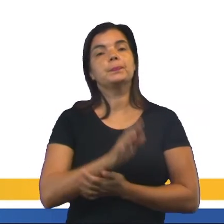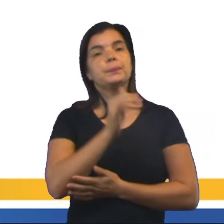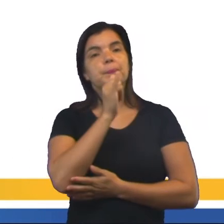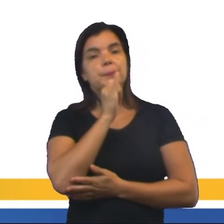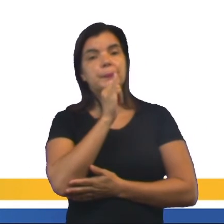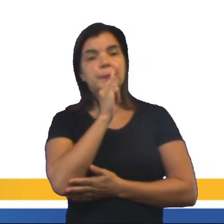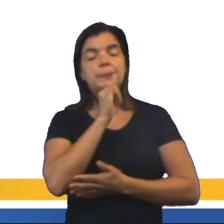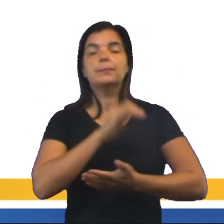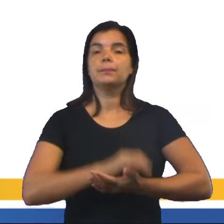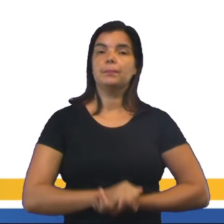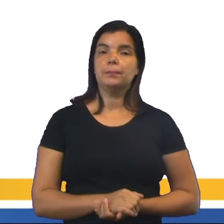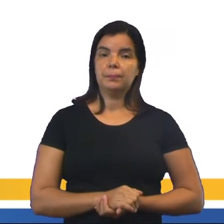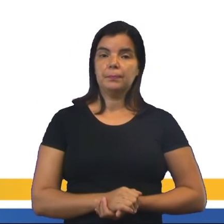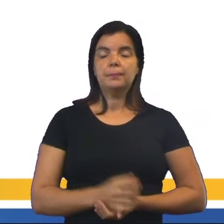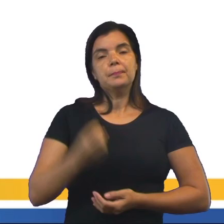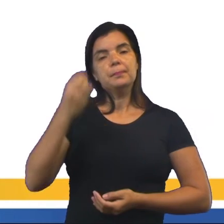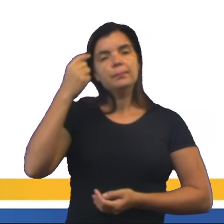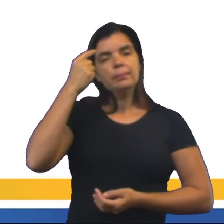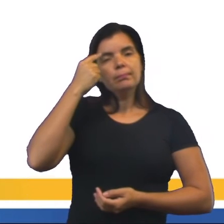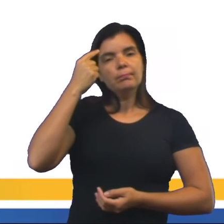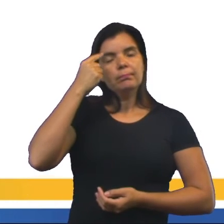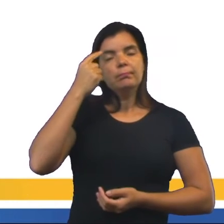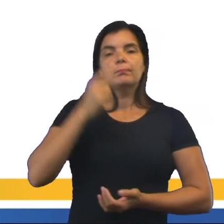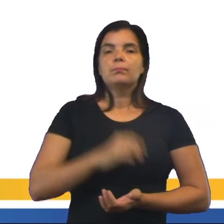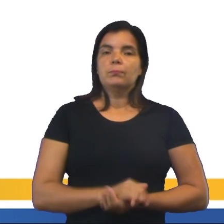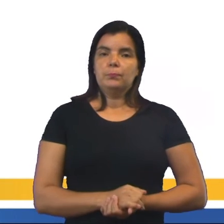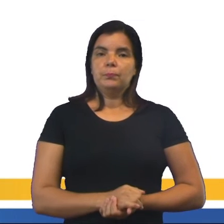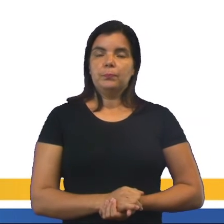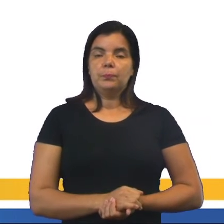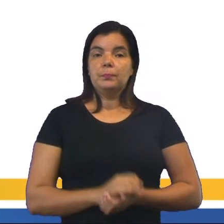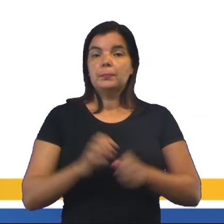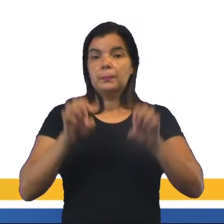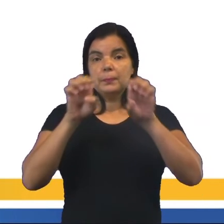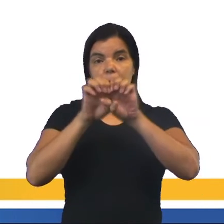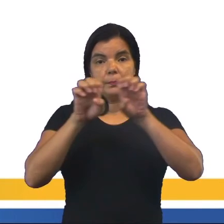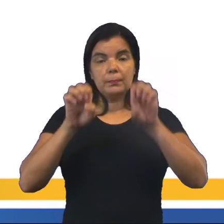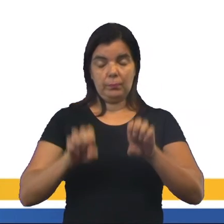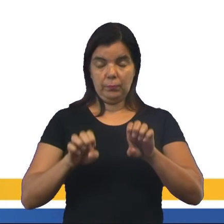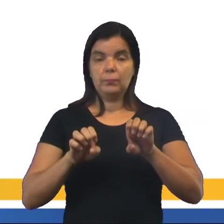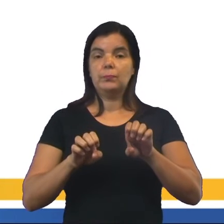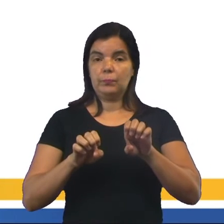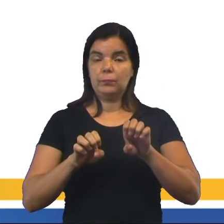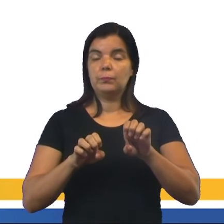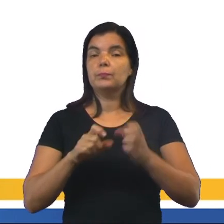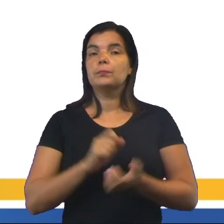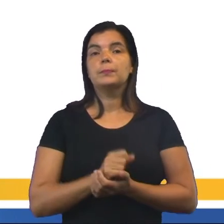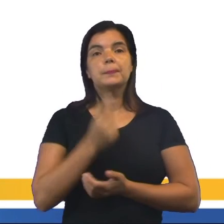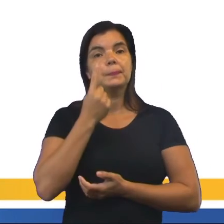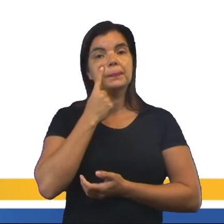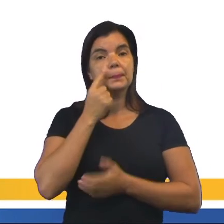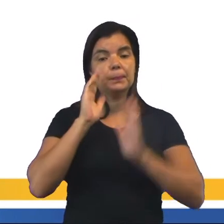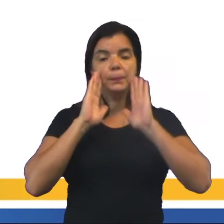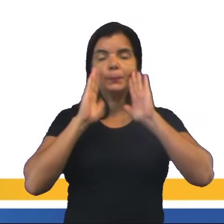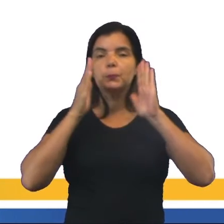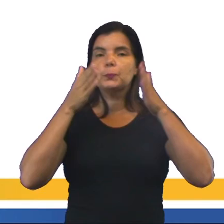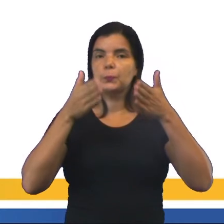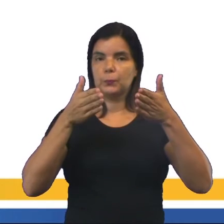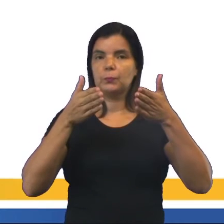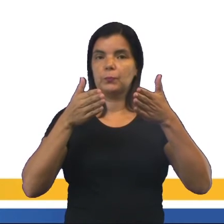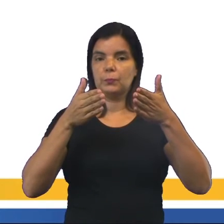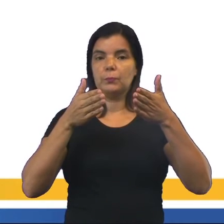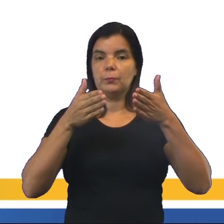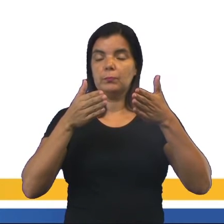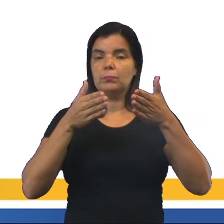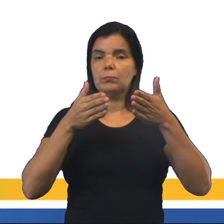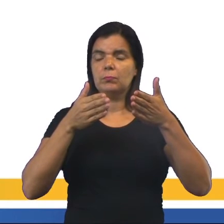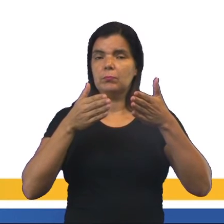exemplo. Vamos, né, imaginar a estrutura desse mapa mental. Olhem aí no centro, gente, o formato